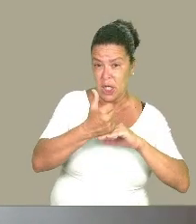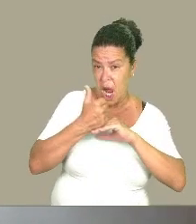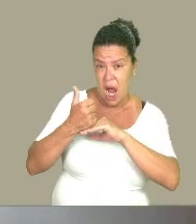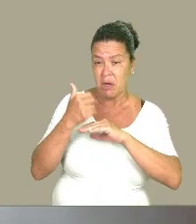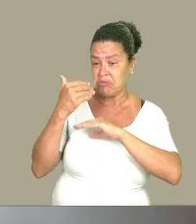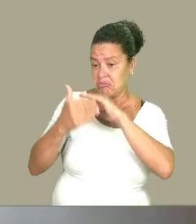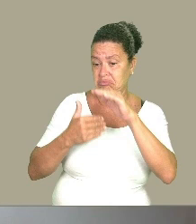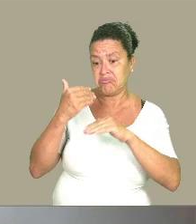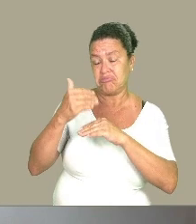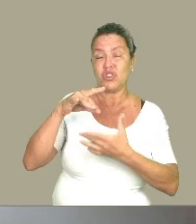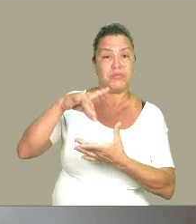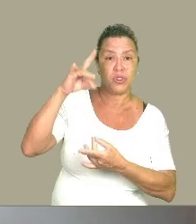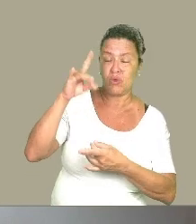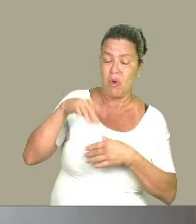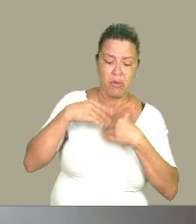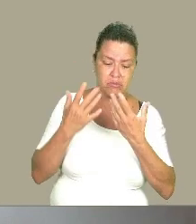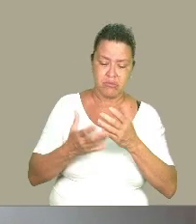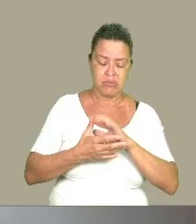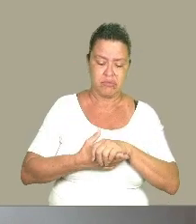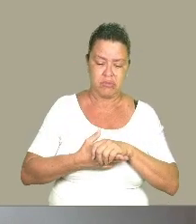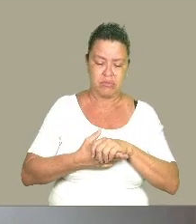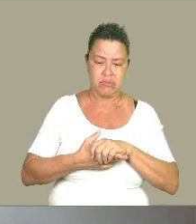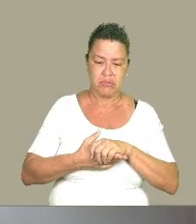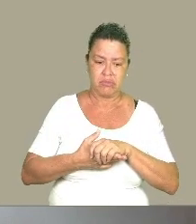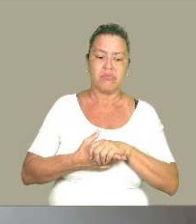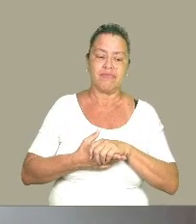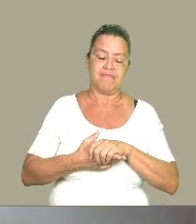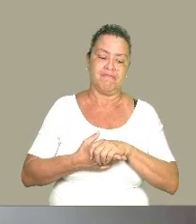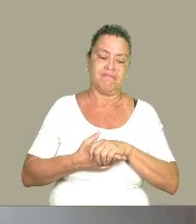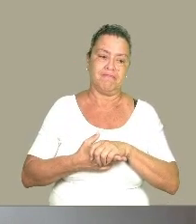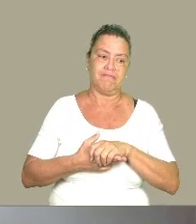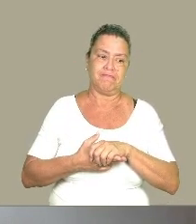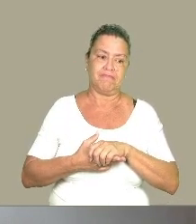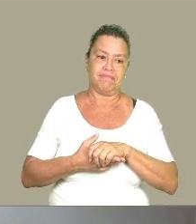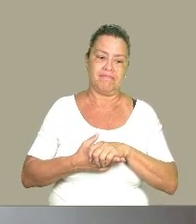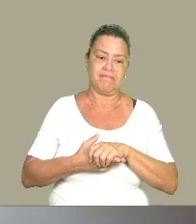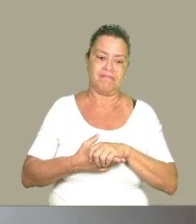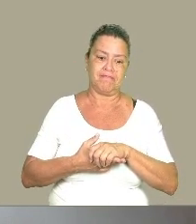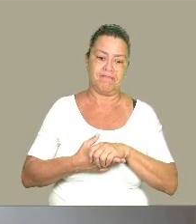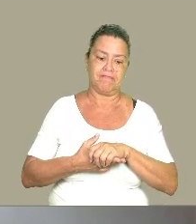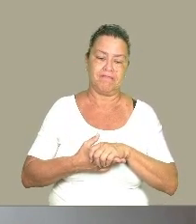crescimento intelectual, ao crescimento espiritual.